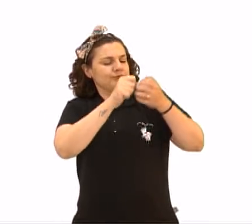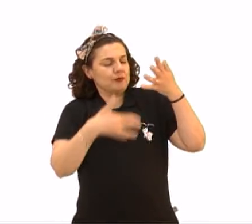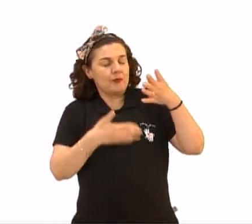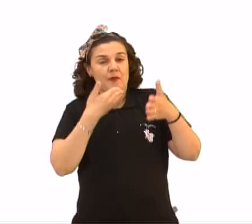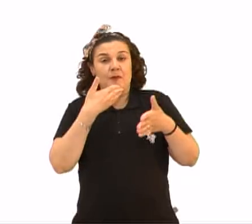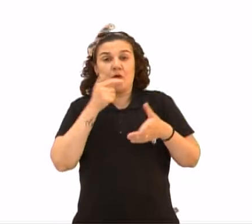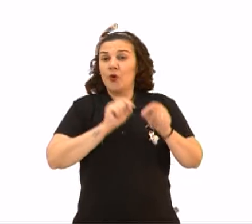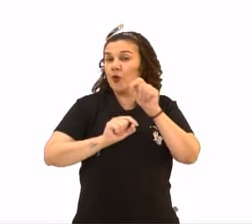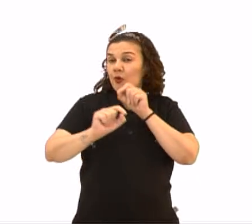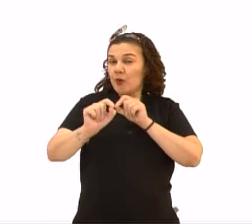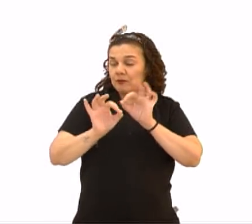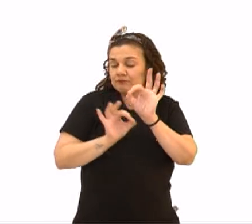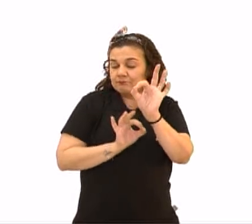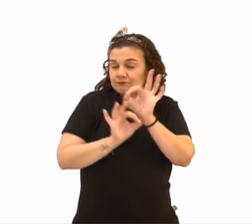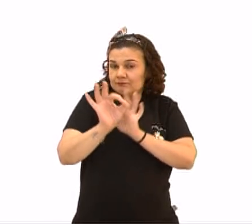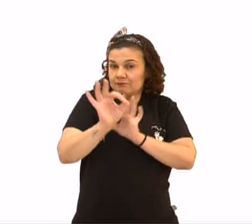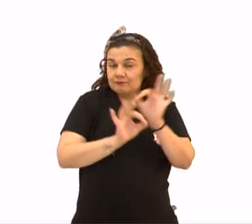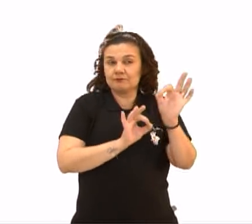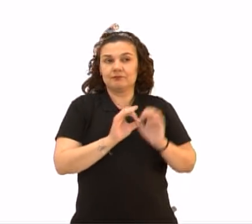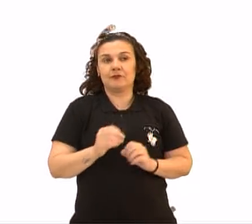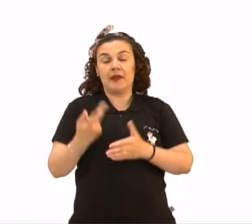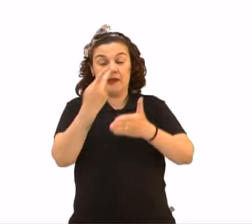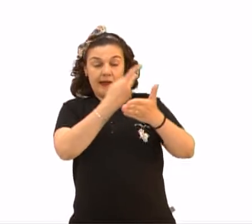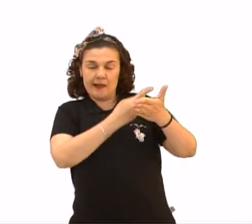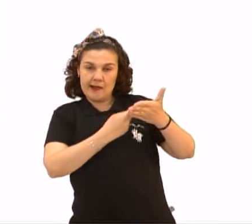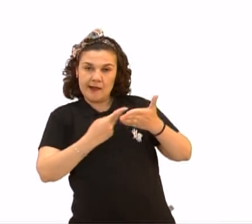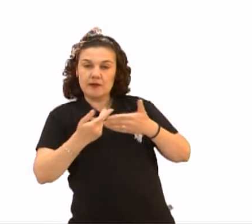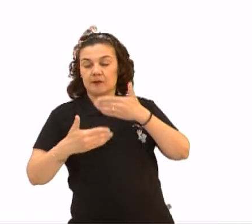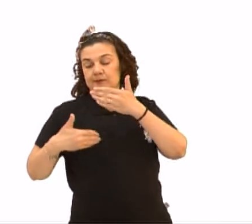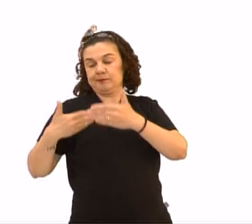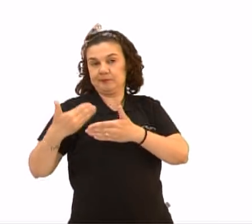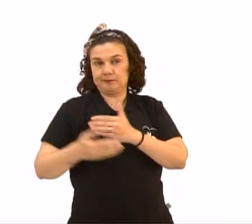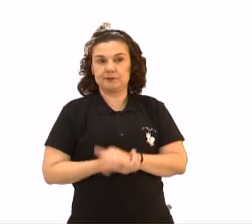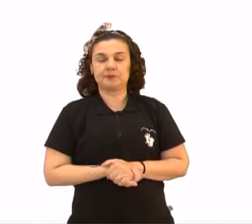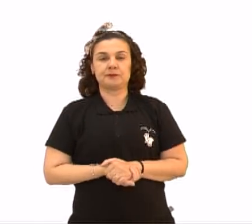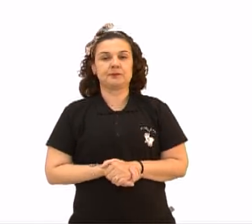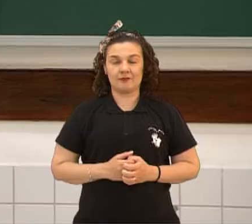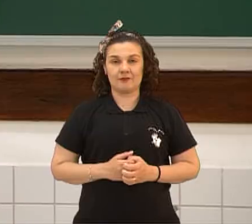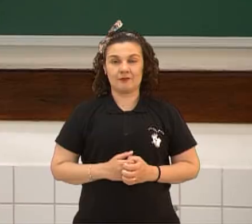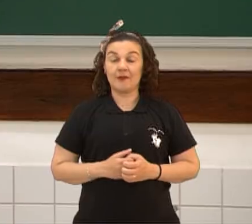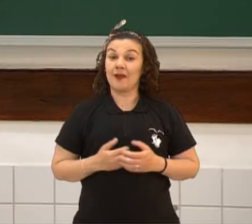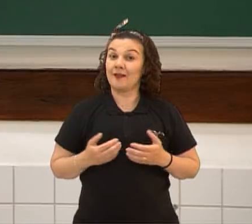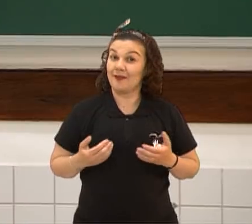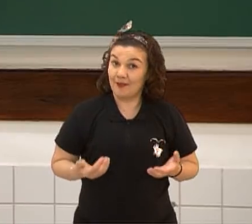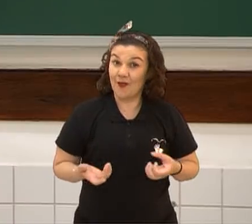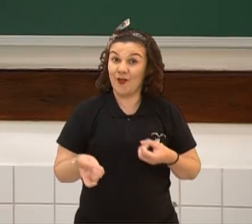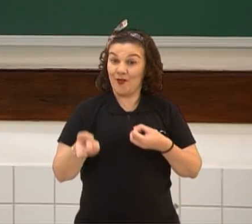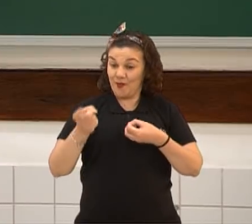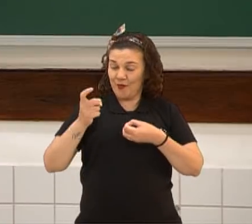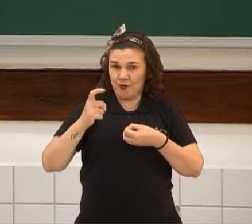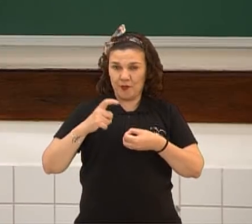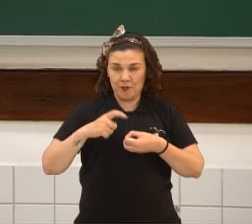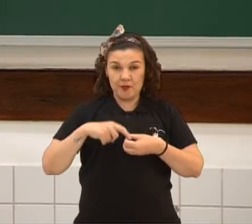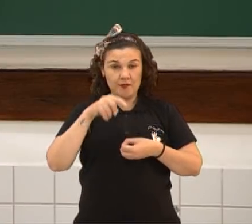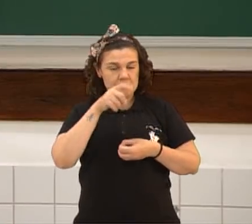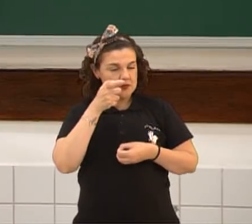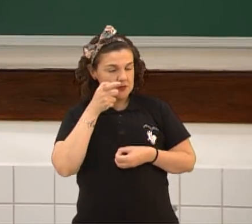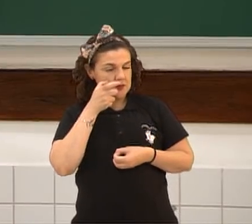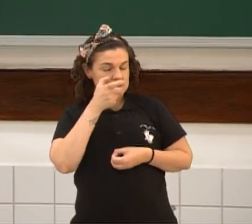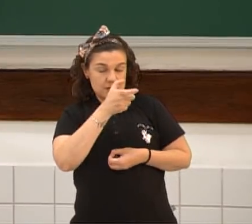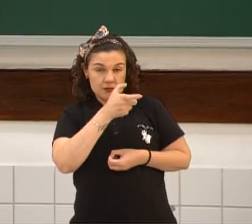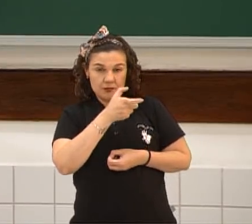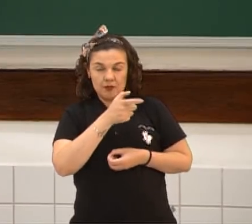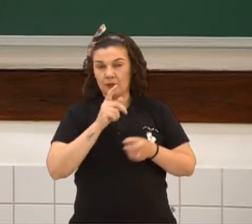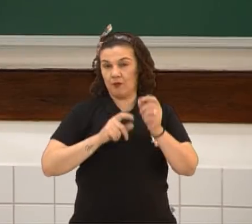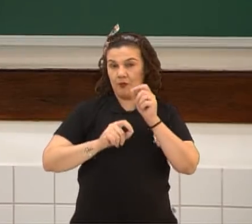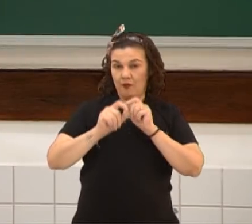vocês, né, como que funciona toda a parte de desenvolvimento desse trabalho. E voltamos, galera, então, vocês acabaram de acompanhar